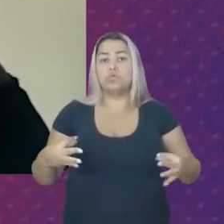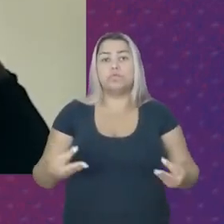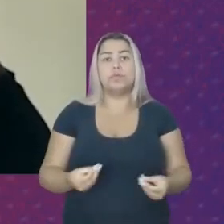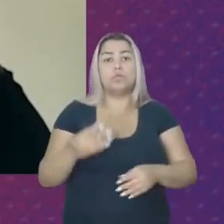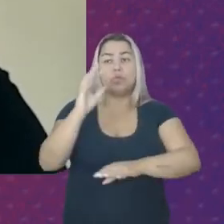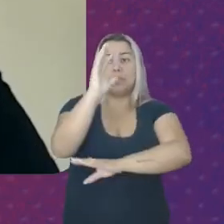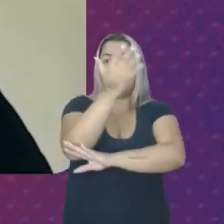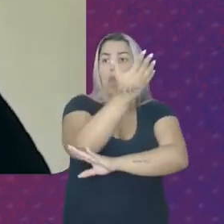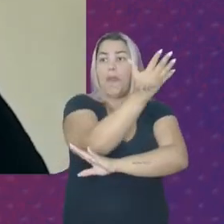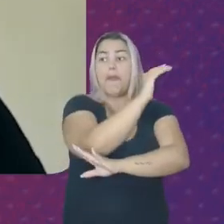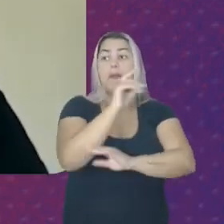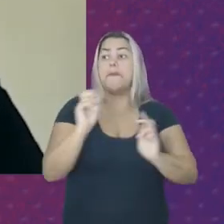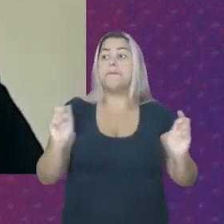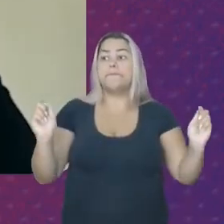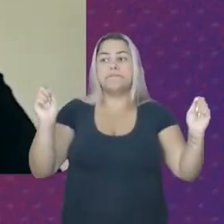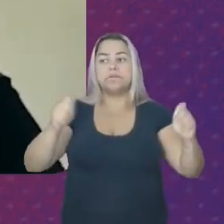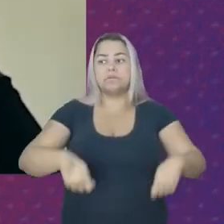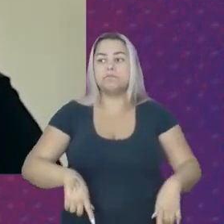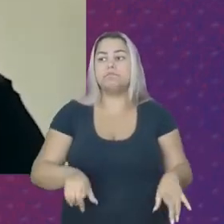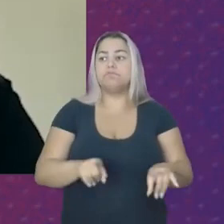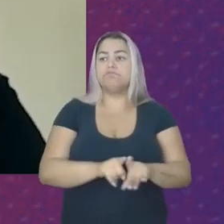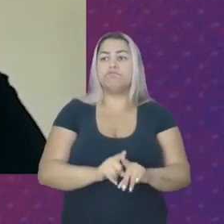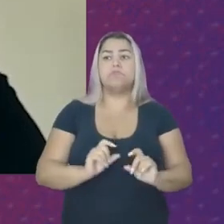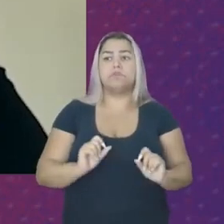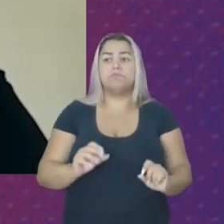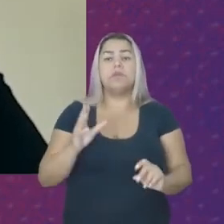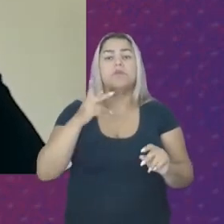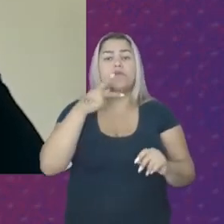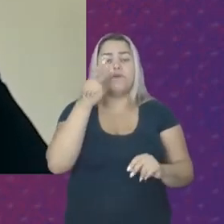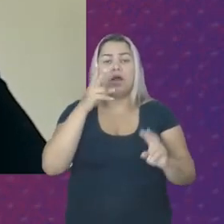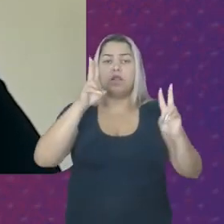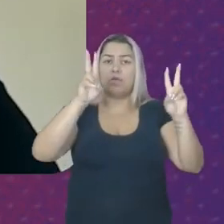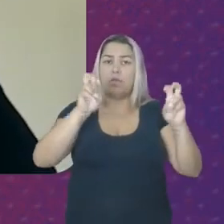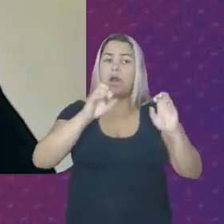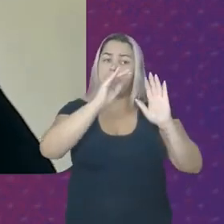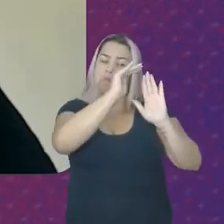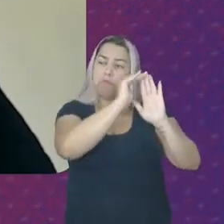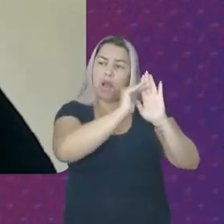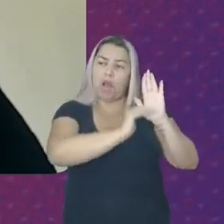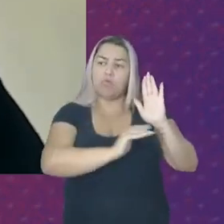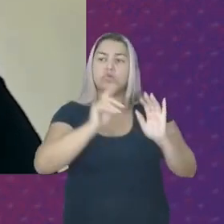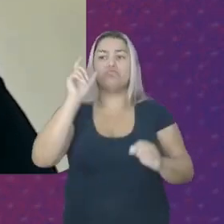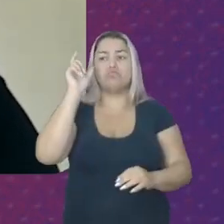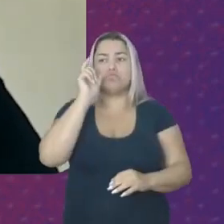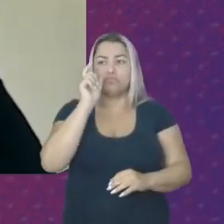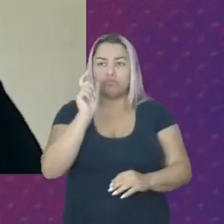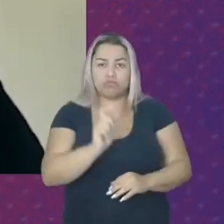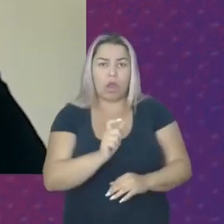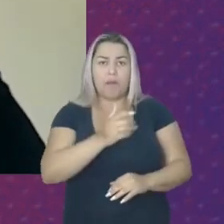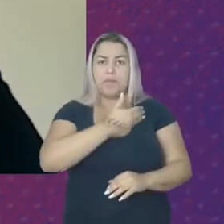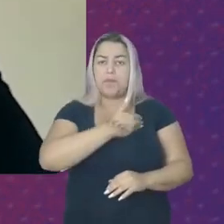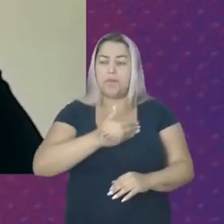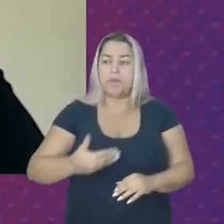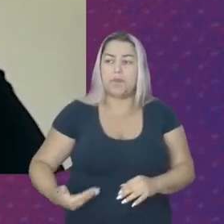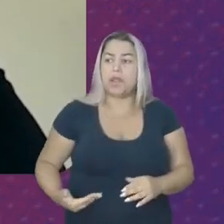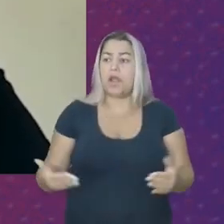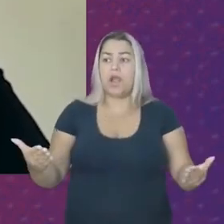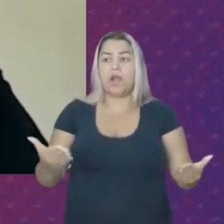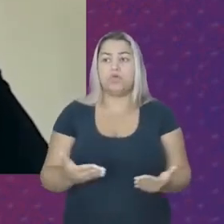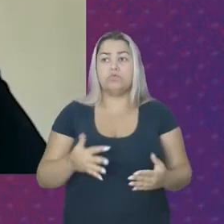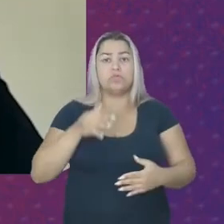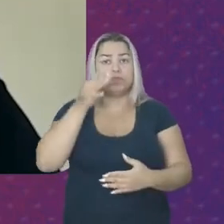ambiente. Precisamos tratar sobre isso, precisamos falar sobre isso, e é também uma pauta de interesse público, não só agora, mas sobre o